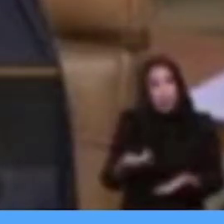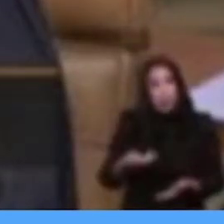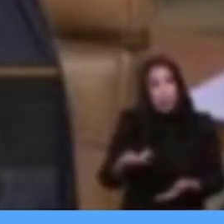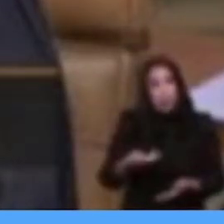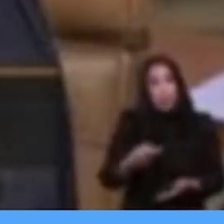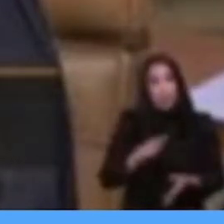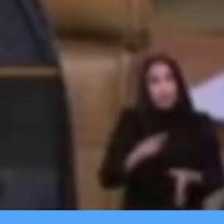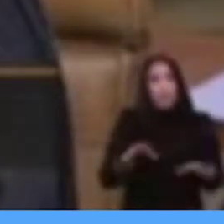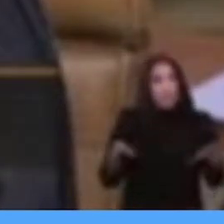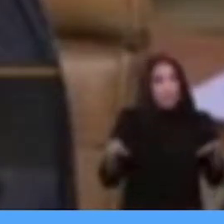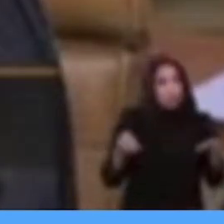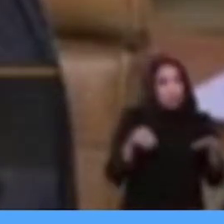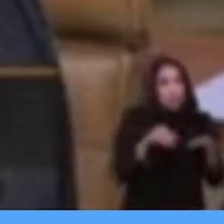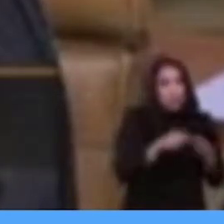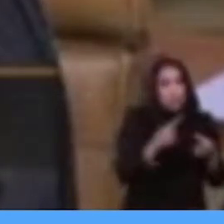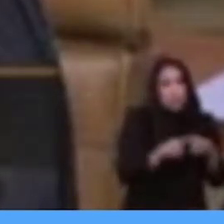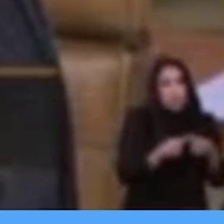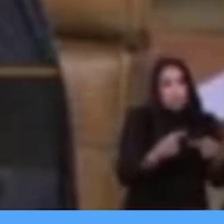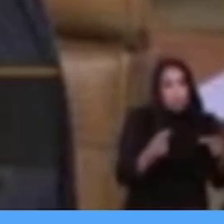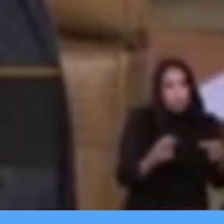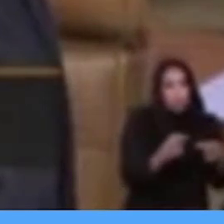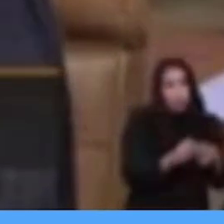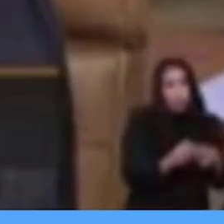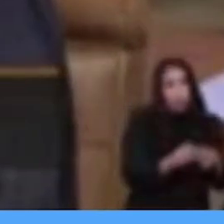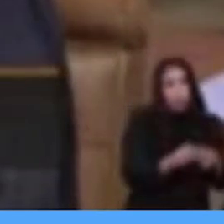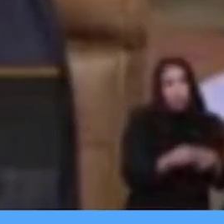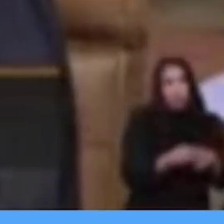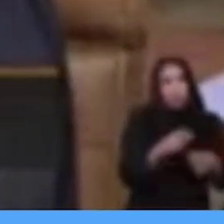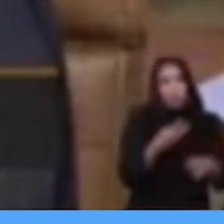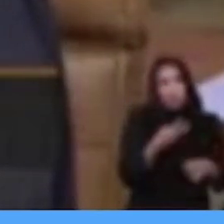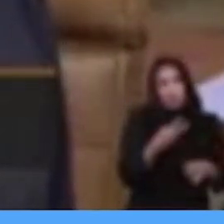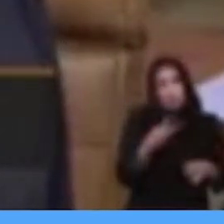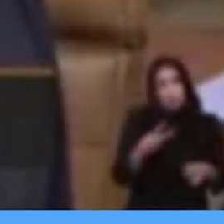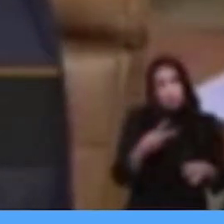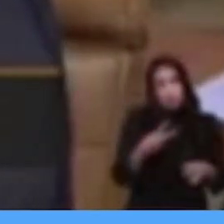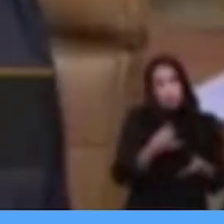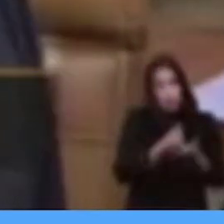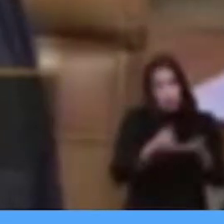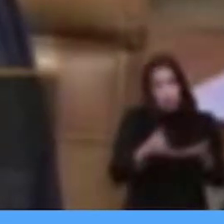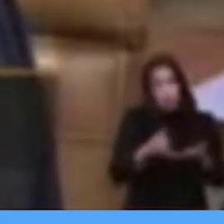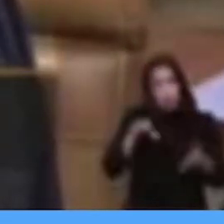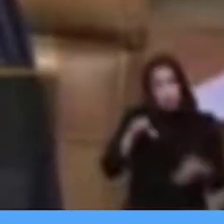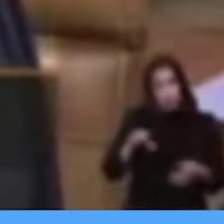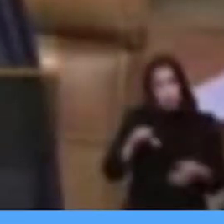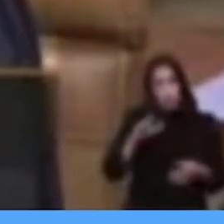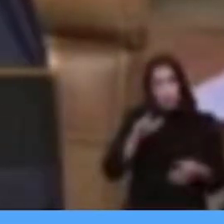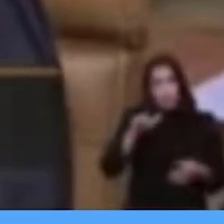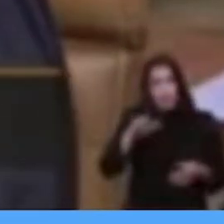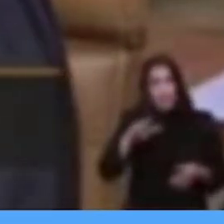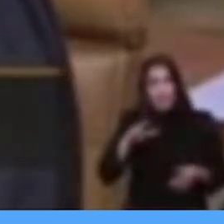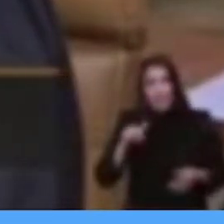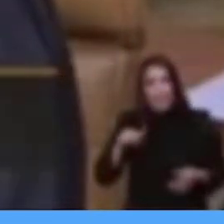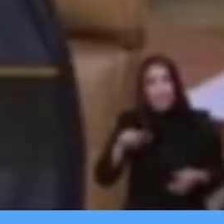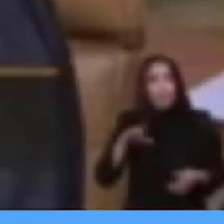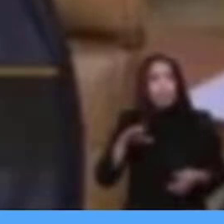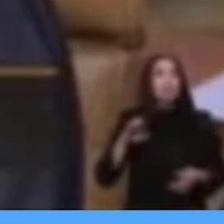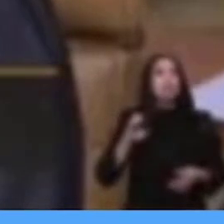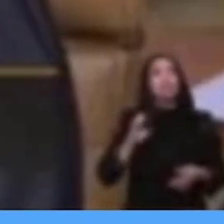20 gramas de cocaína, 9 de crack e 32 de maconha. Em outras palavras, pegando a questão da